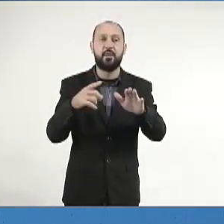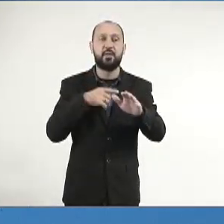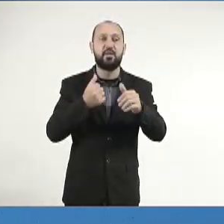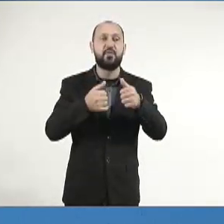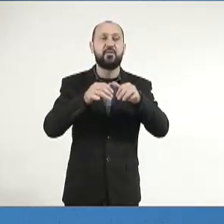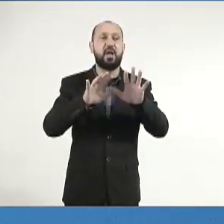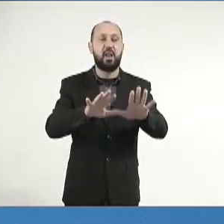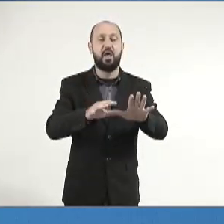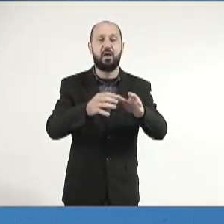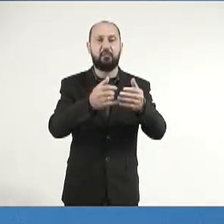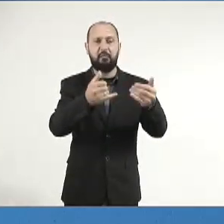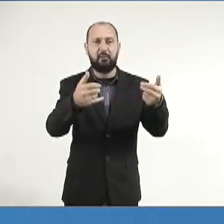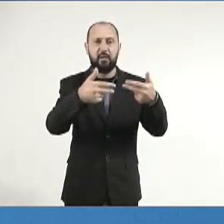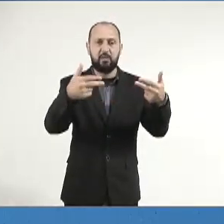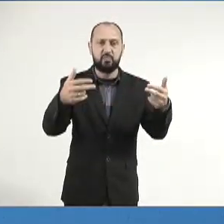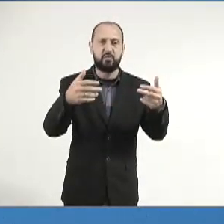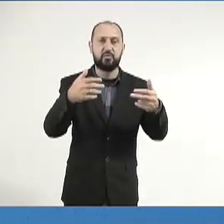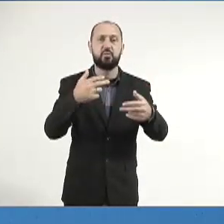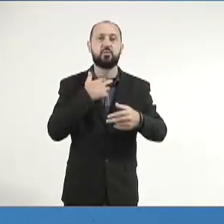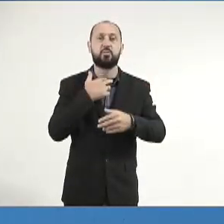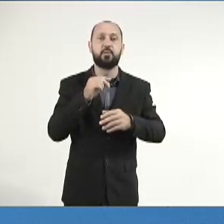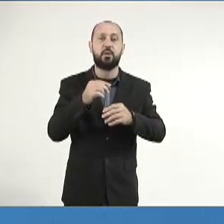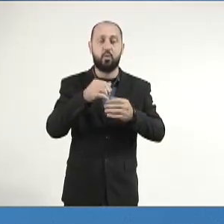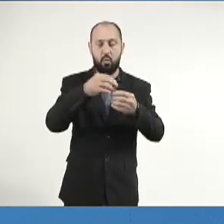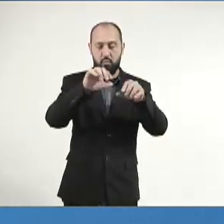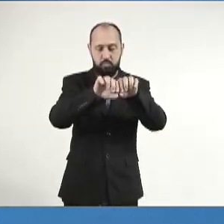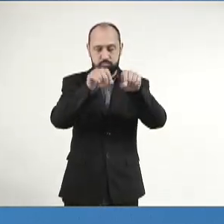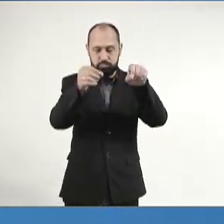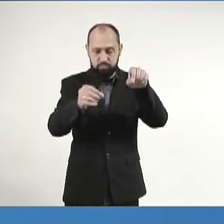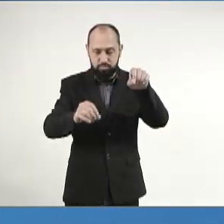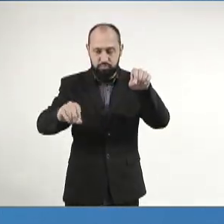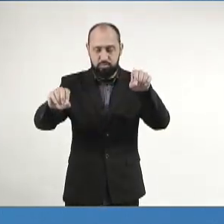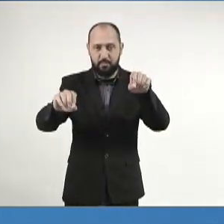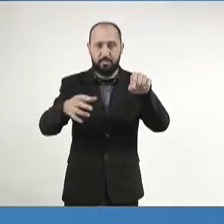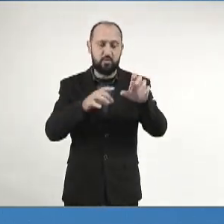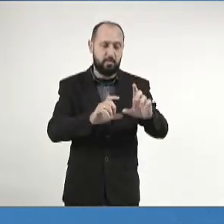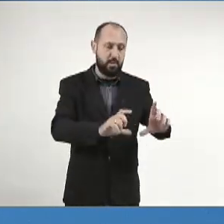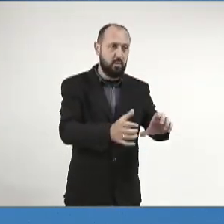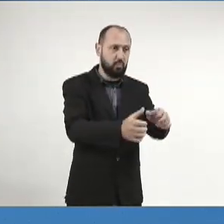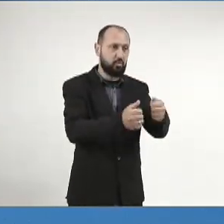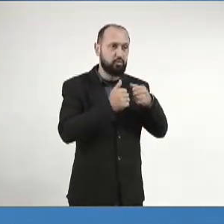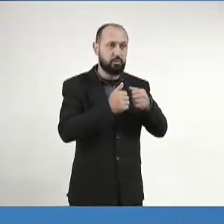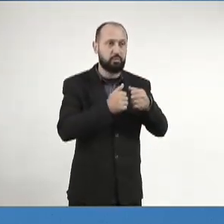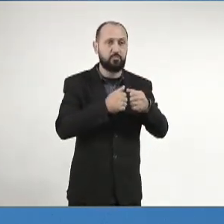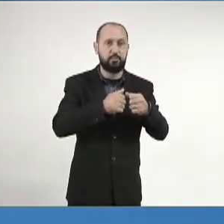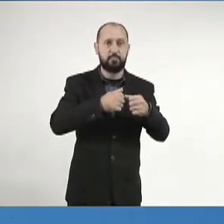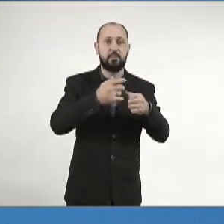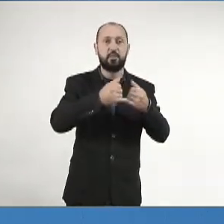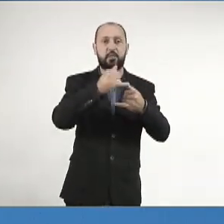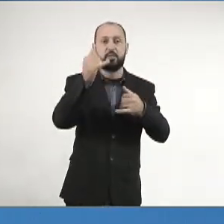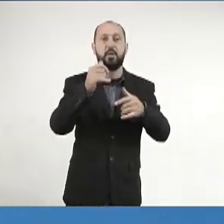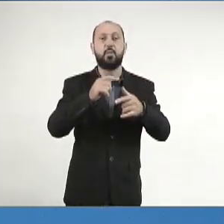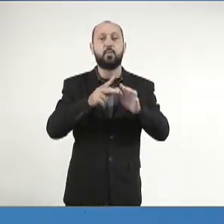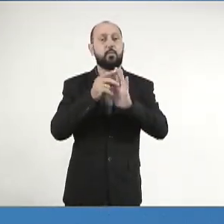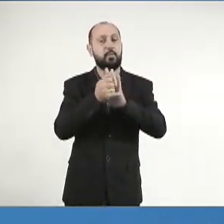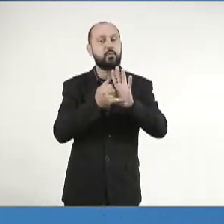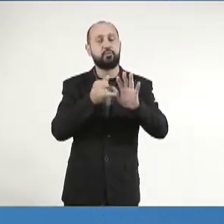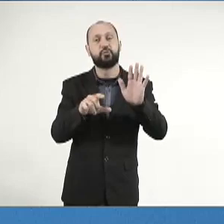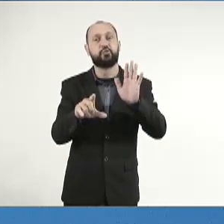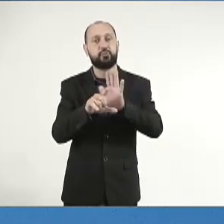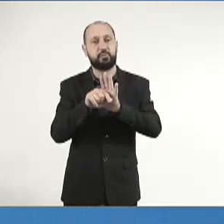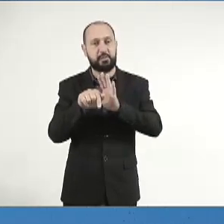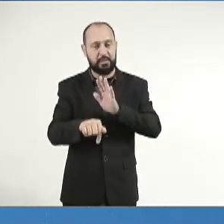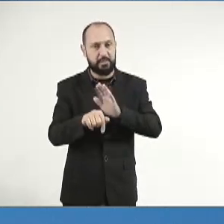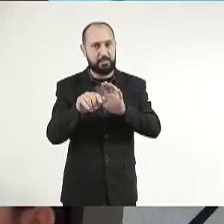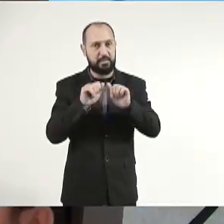condutos, tá certo? Ocupados. A empresa só leva o modem ou o decodificador. Então, nós temos um projeto de lei aqui,